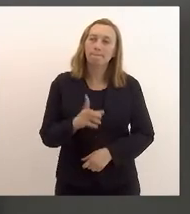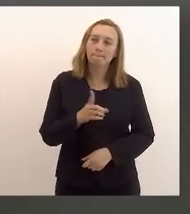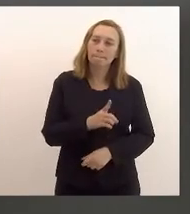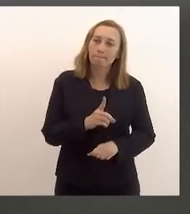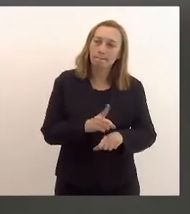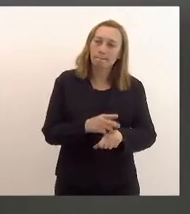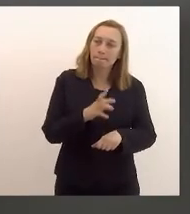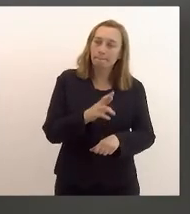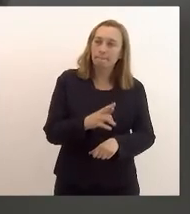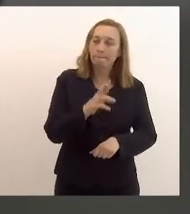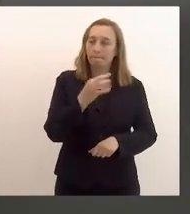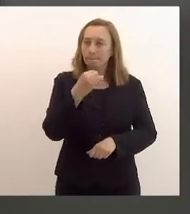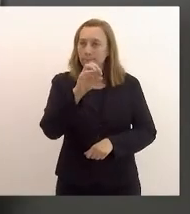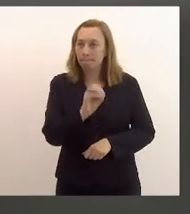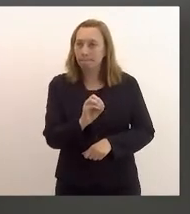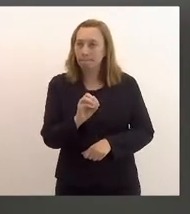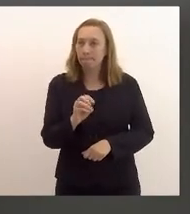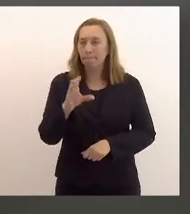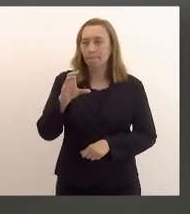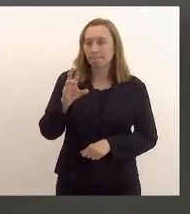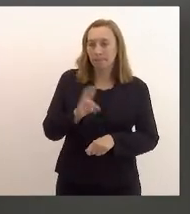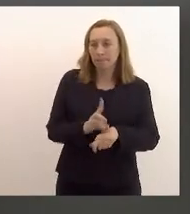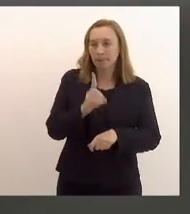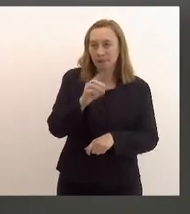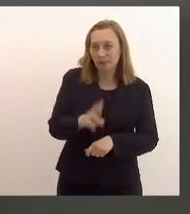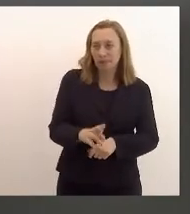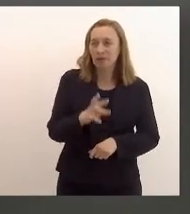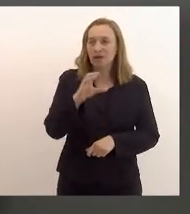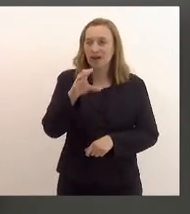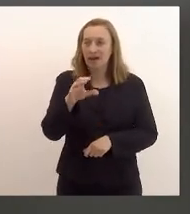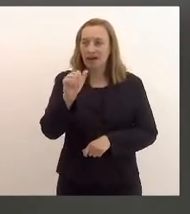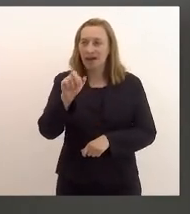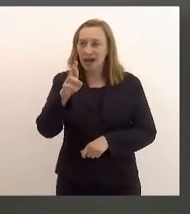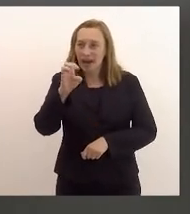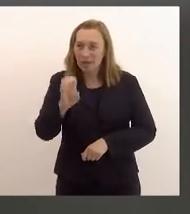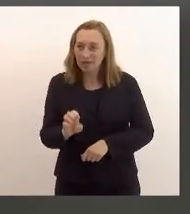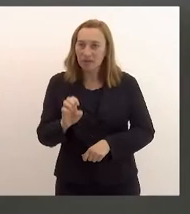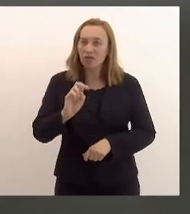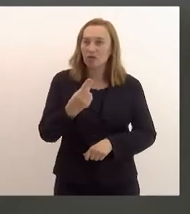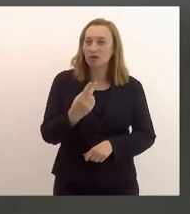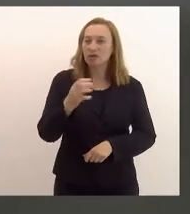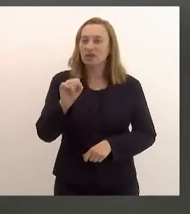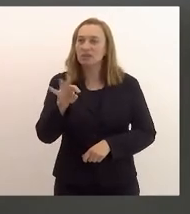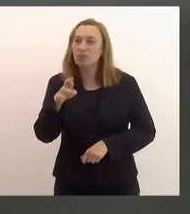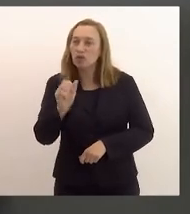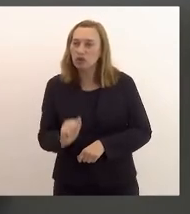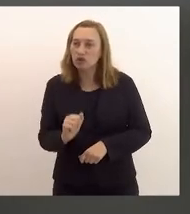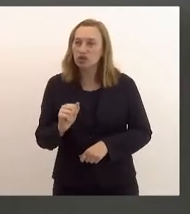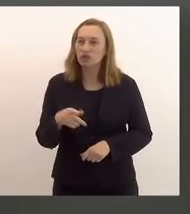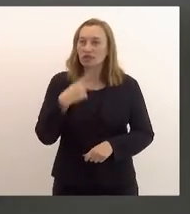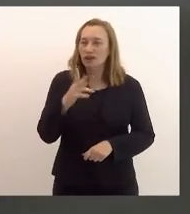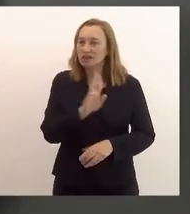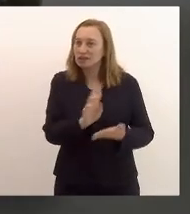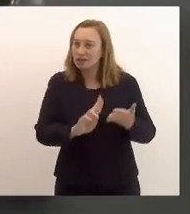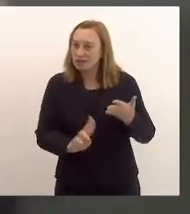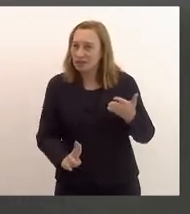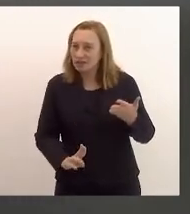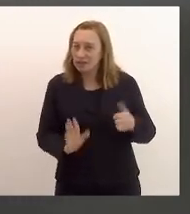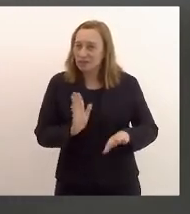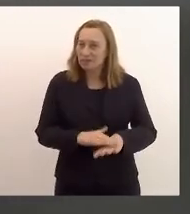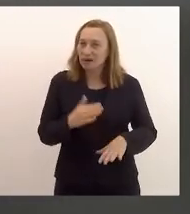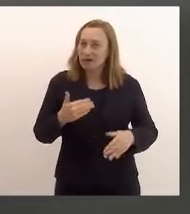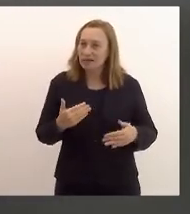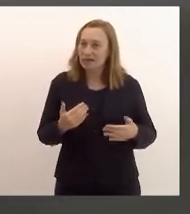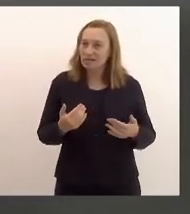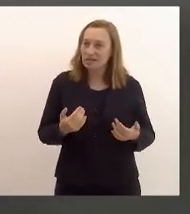Rodrigo encaminha com a doutora Taísa que a doutora carmém que o doutor Rodrigo Azambuja É eu tô citando esses nomes que são os mais